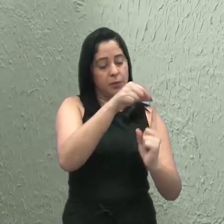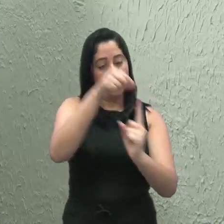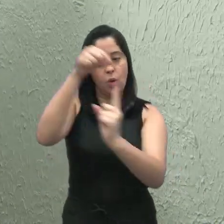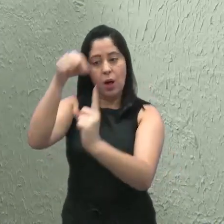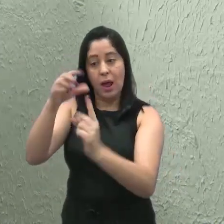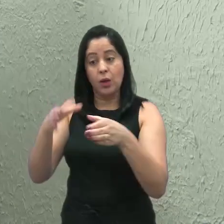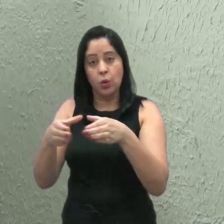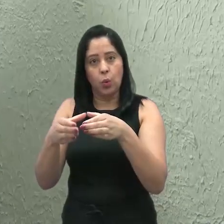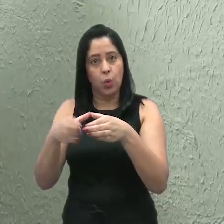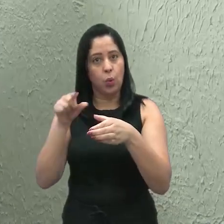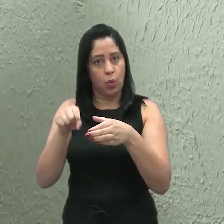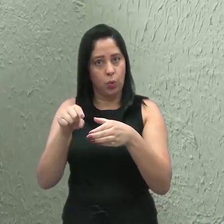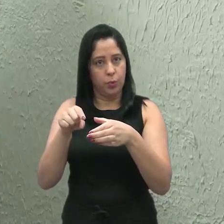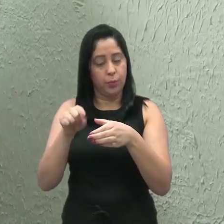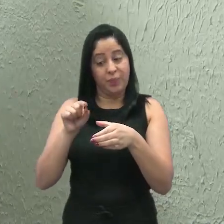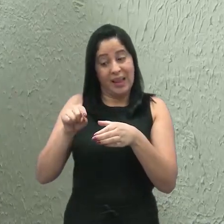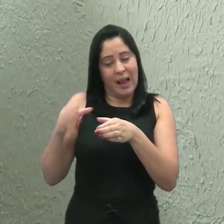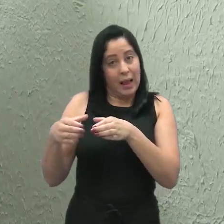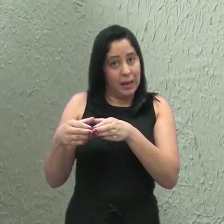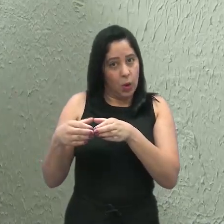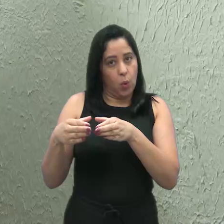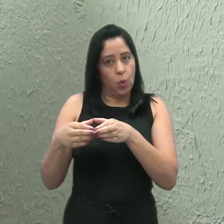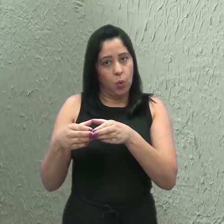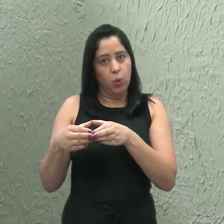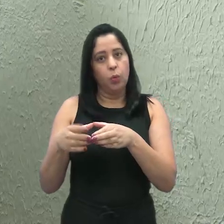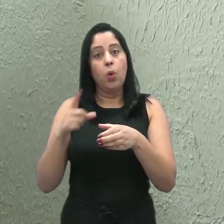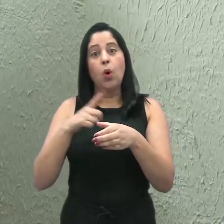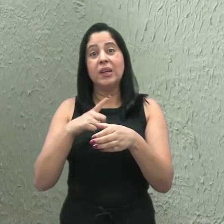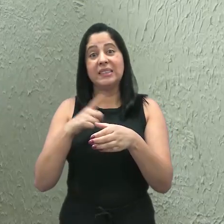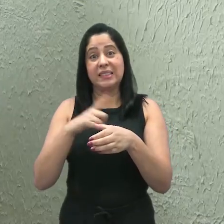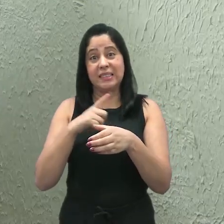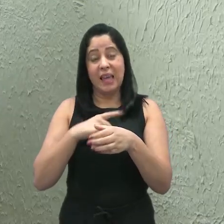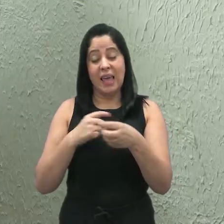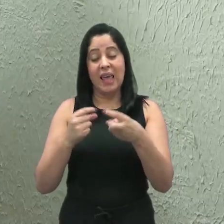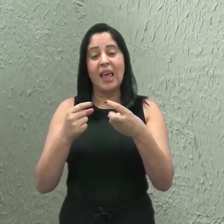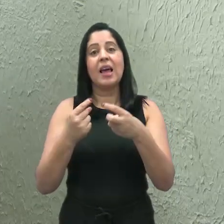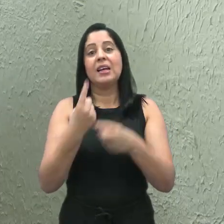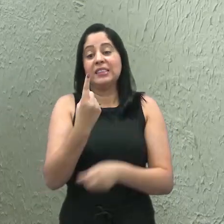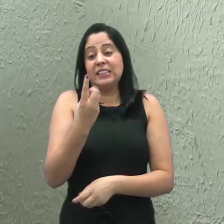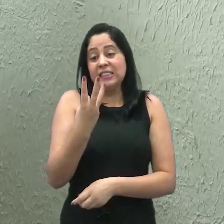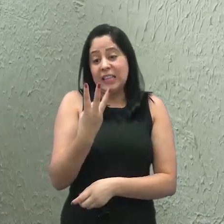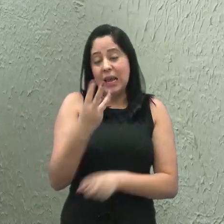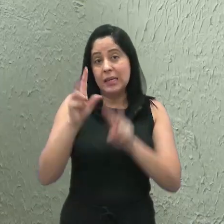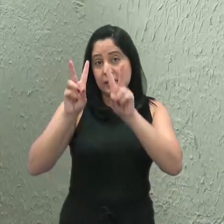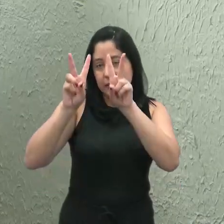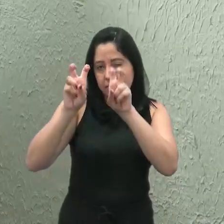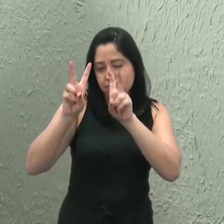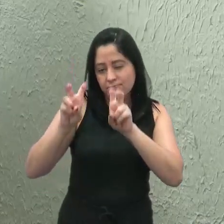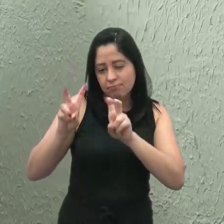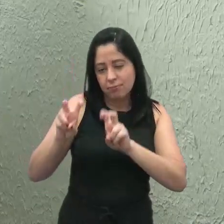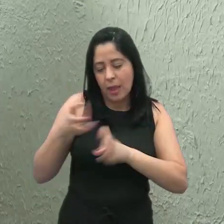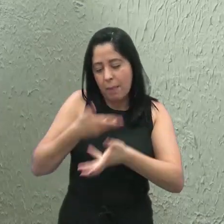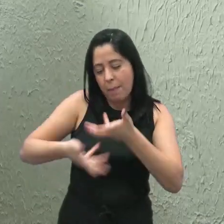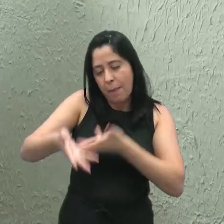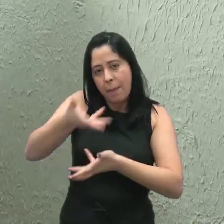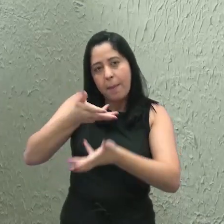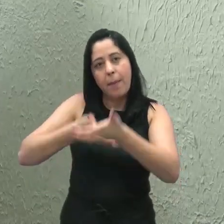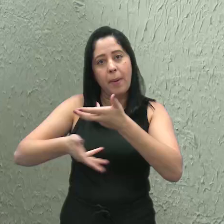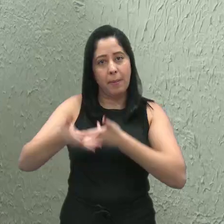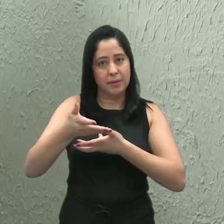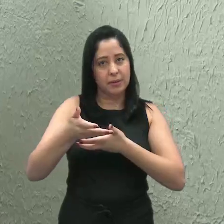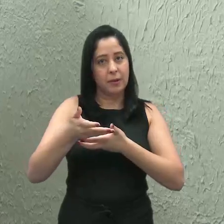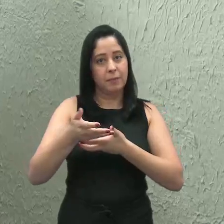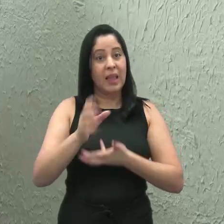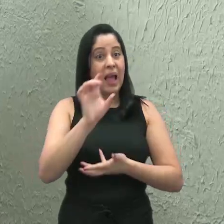aí a pessoa vai pro grupo. O grupo, ela tem a gente tem 13 temas e nesses temas,